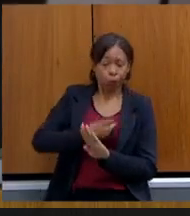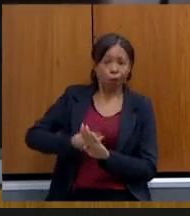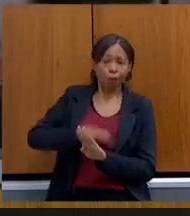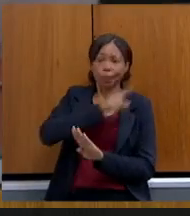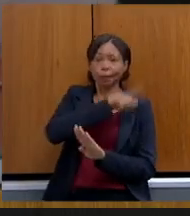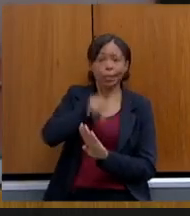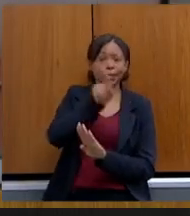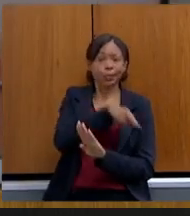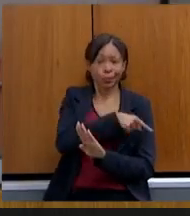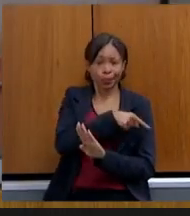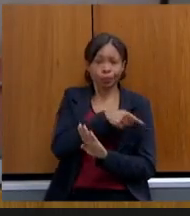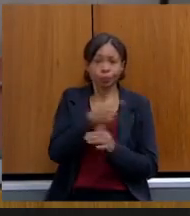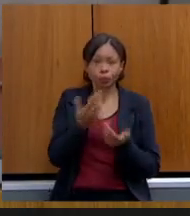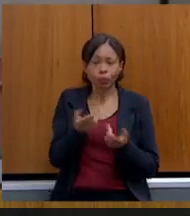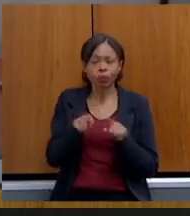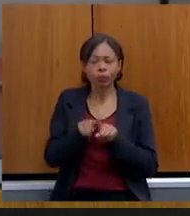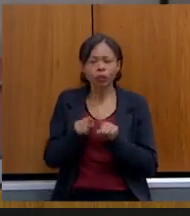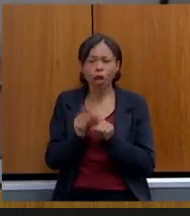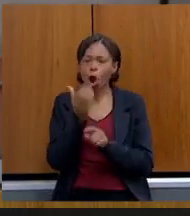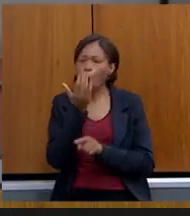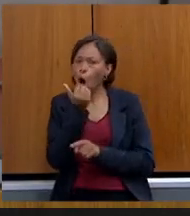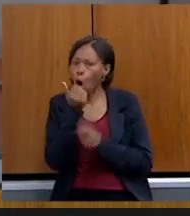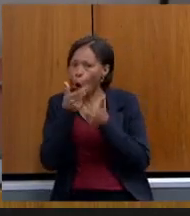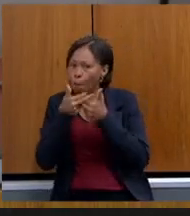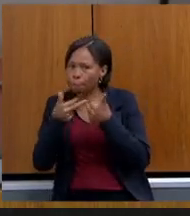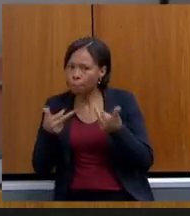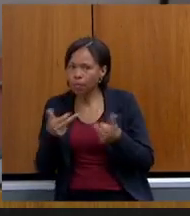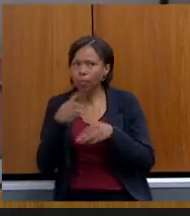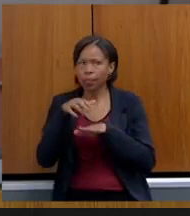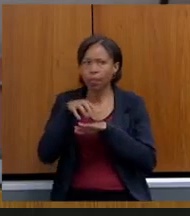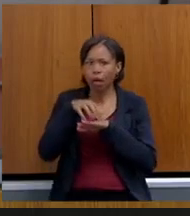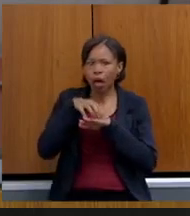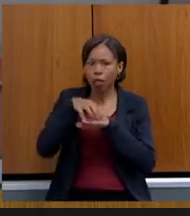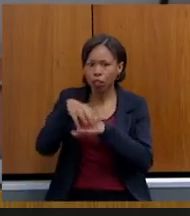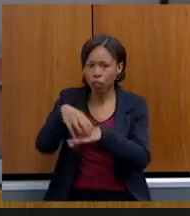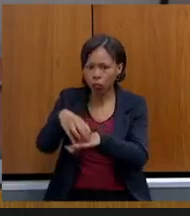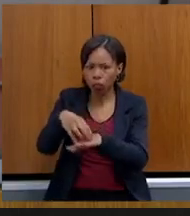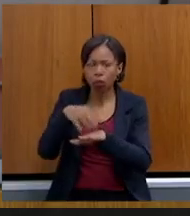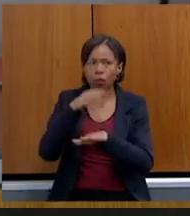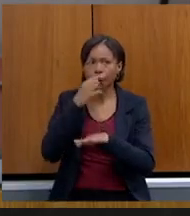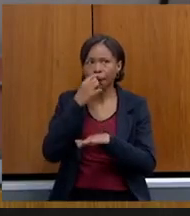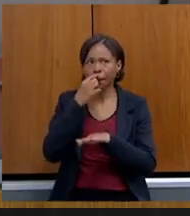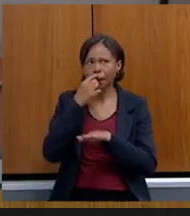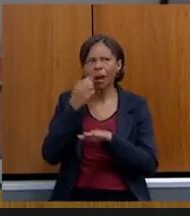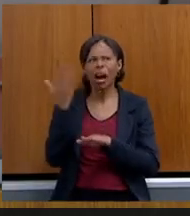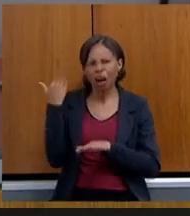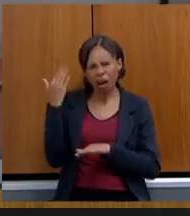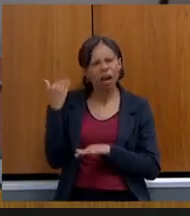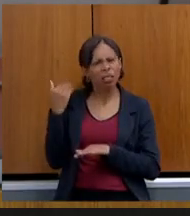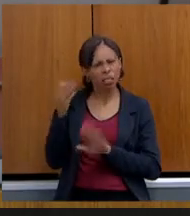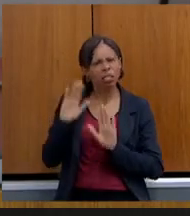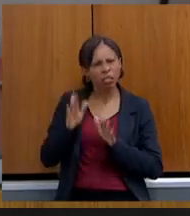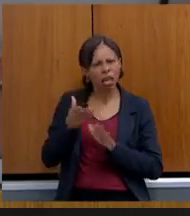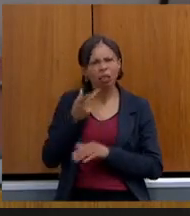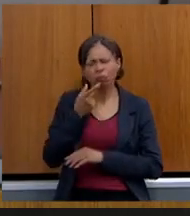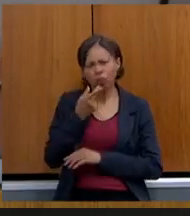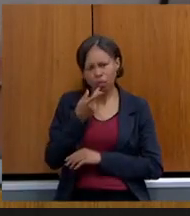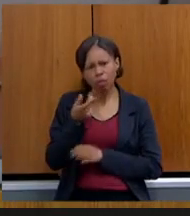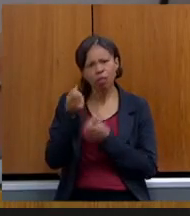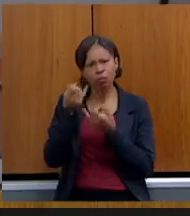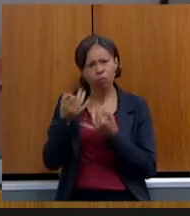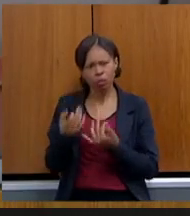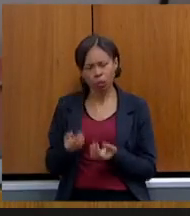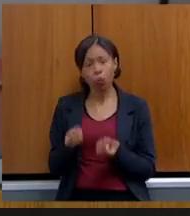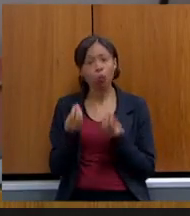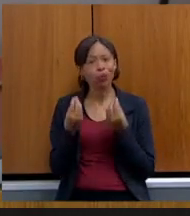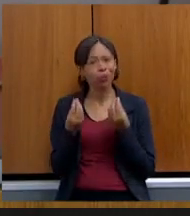comida e Transporte Eu já tive oportunidade de fazer essa mesma fala na audiência anterior como é que pode